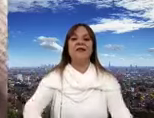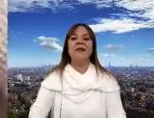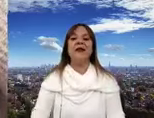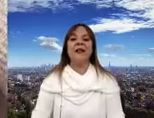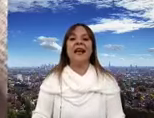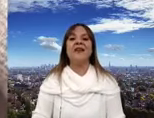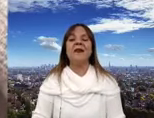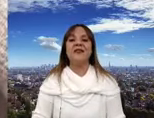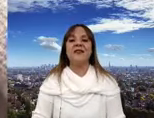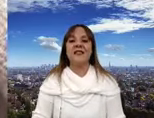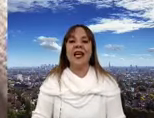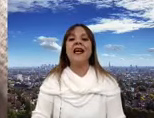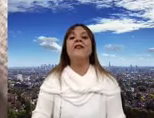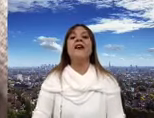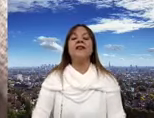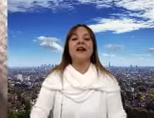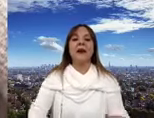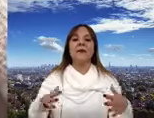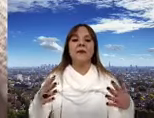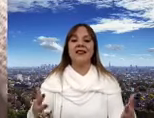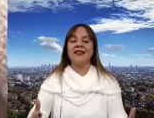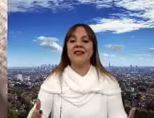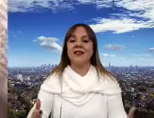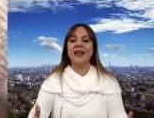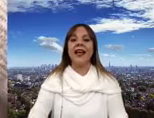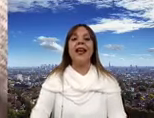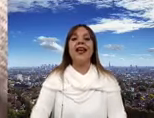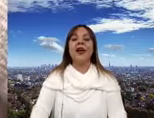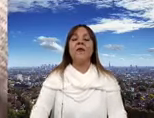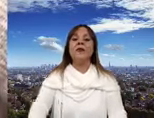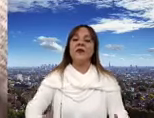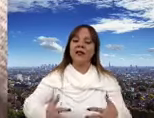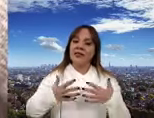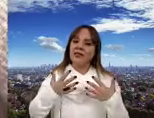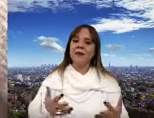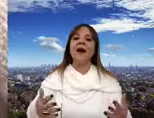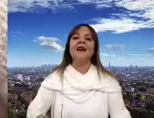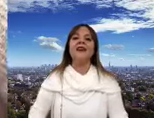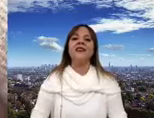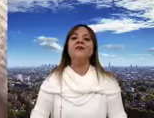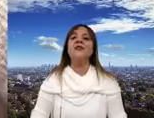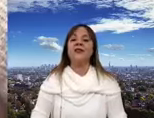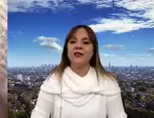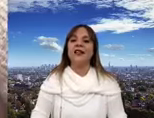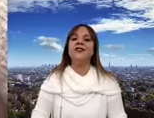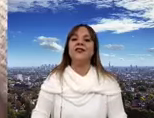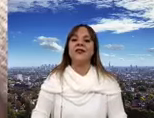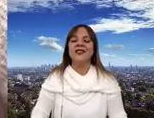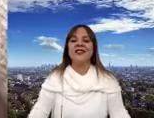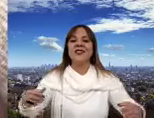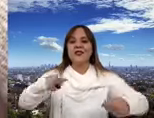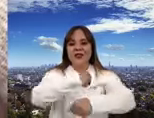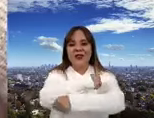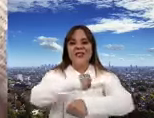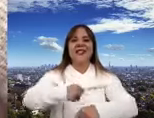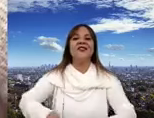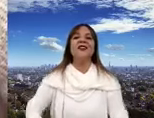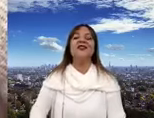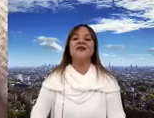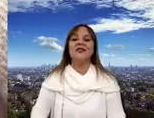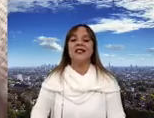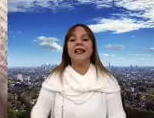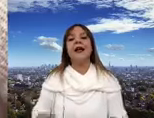como eles fizeram, vão ganhar prêmios da Santa Fé. É uma oportunidade tão bacana, né, de mostrar o talento de vocês e dos dois, né, da união de vocês